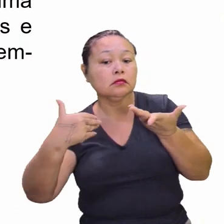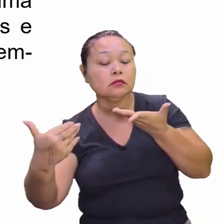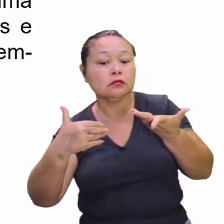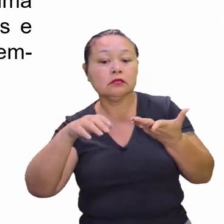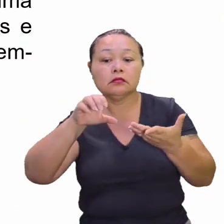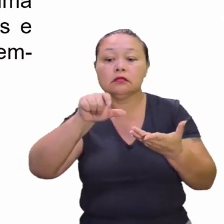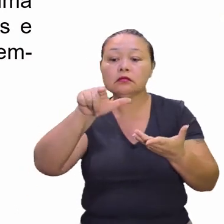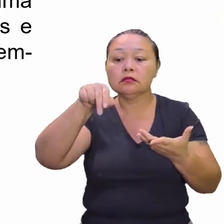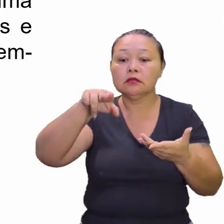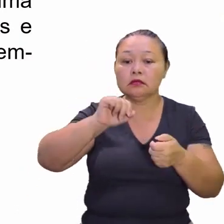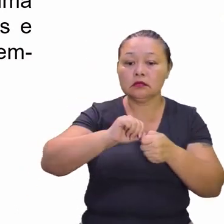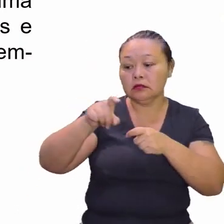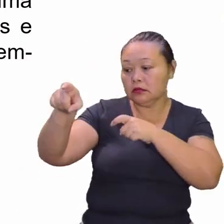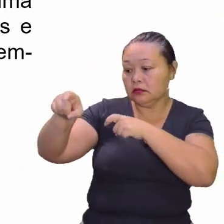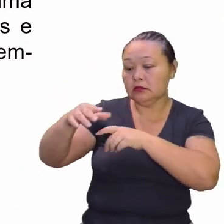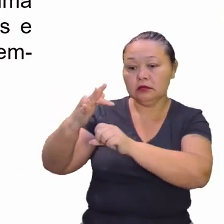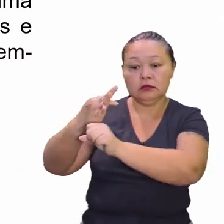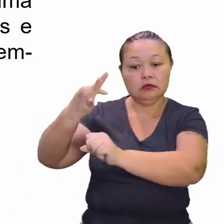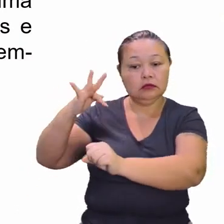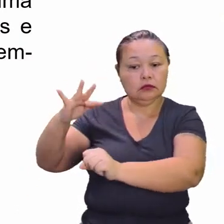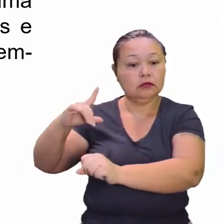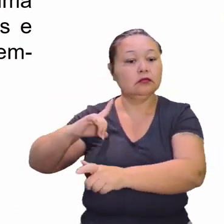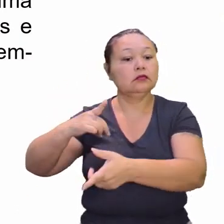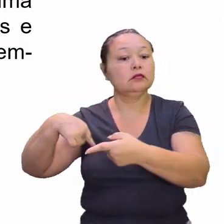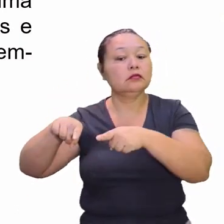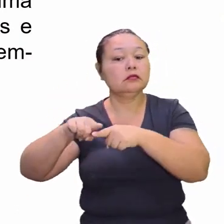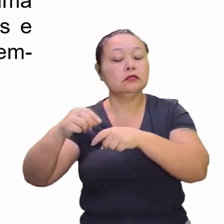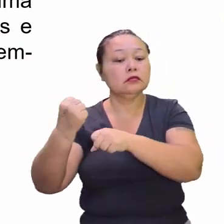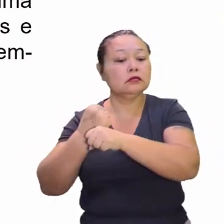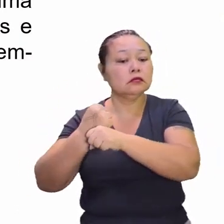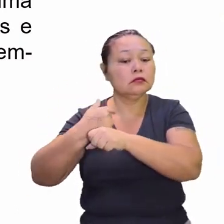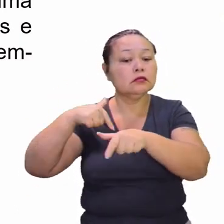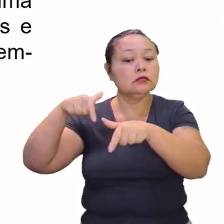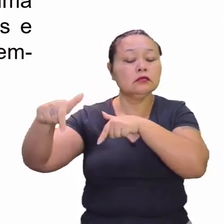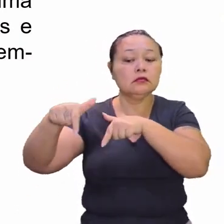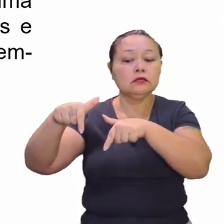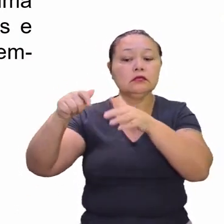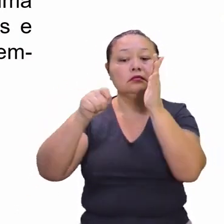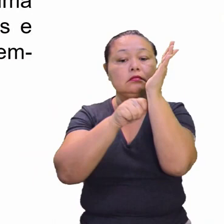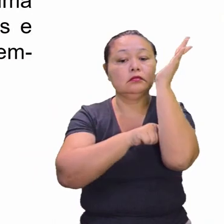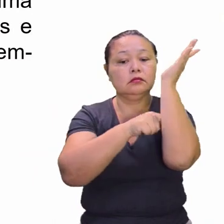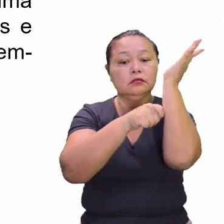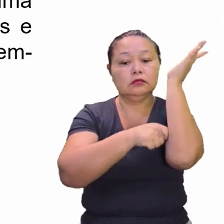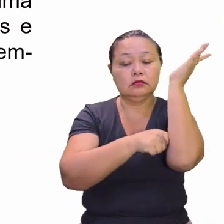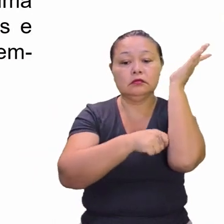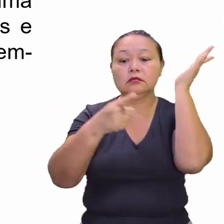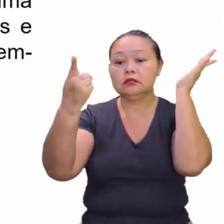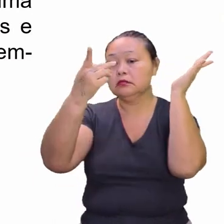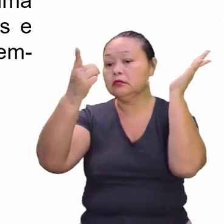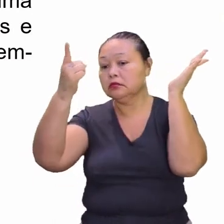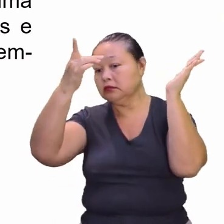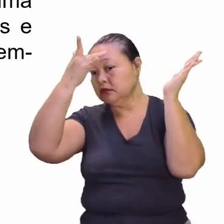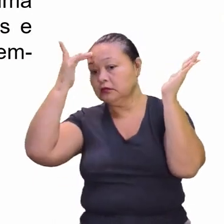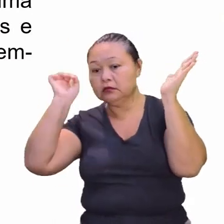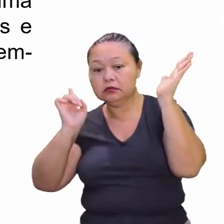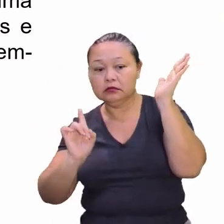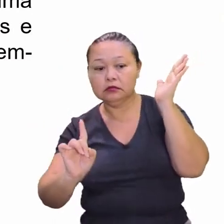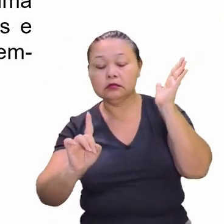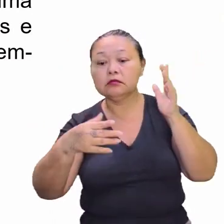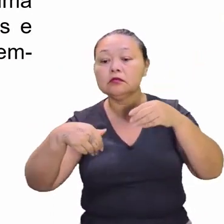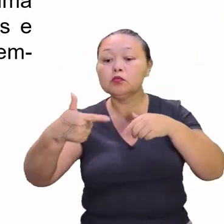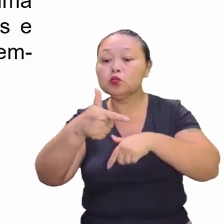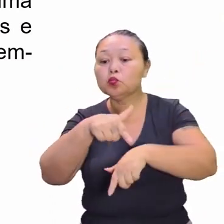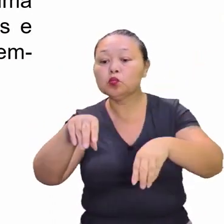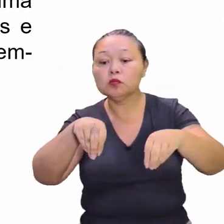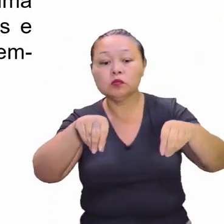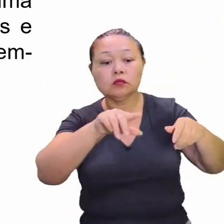uma coexistência conflitiva entre colonos, fazendeiros e antigos trabalhadores da borracha, migrantes sem